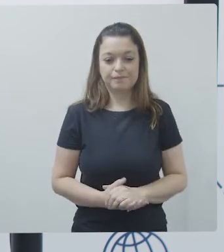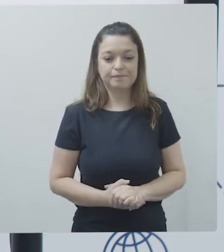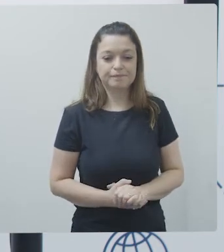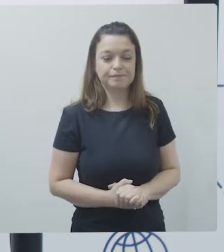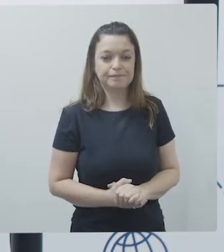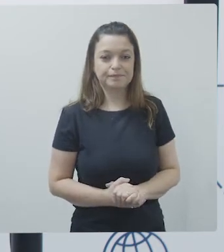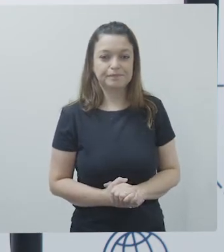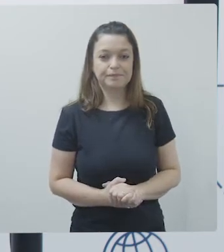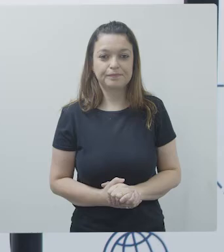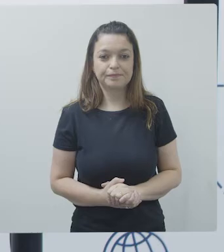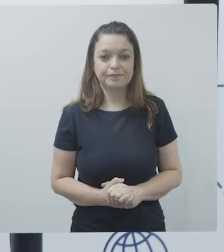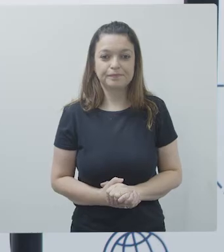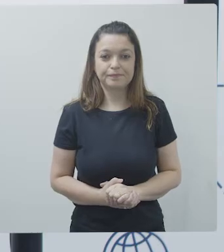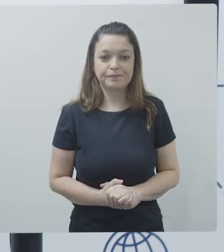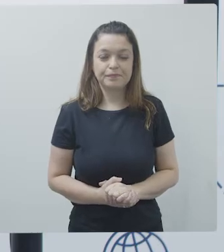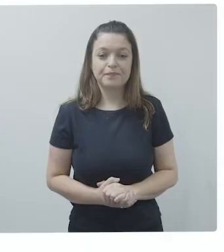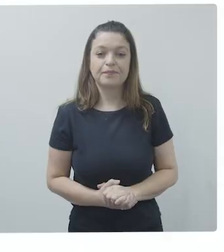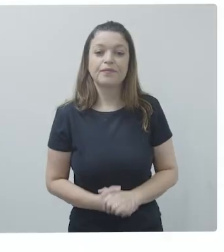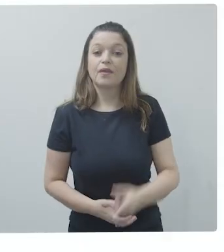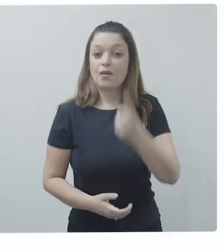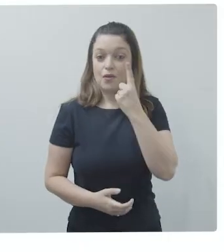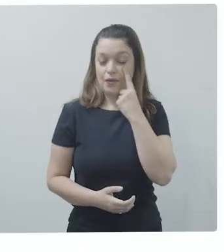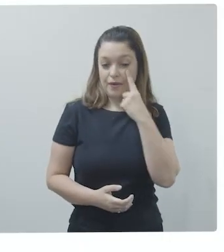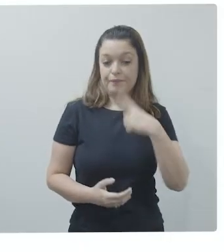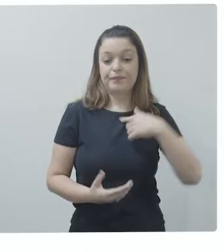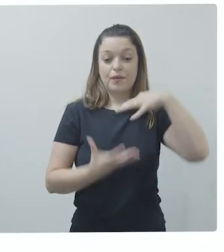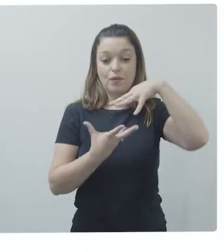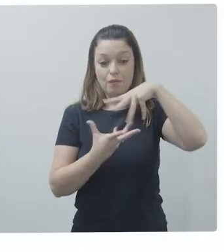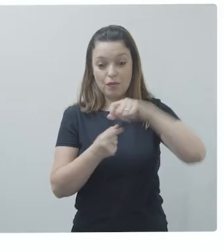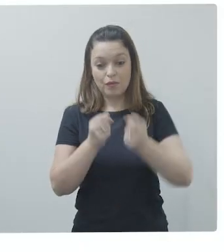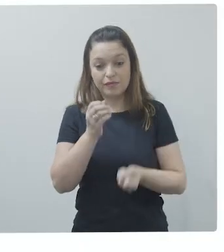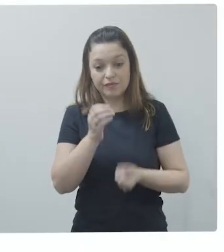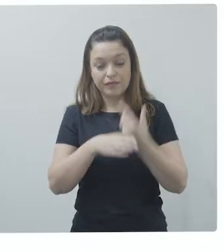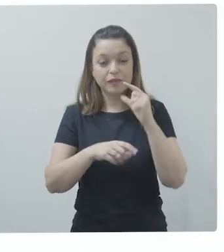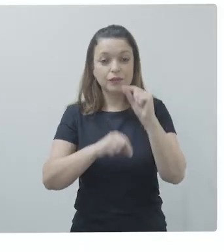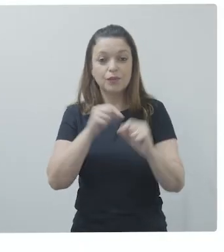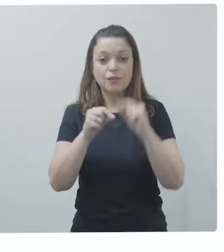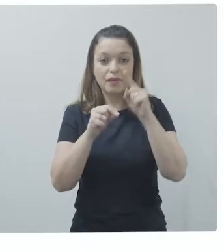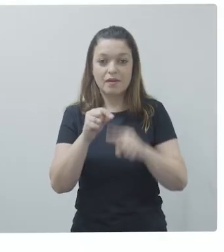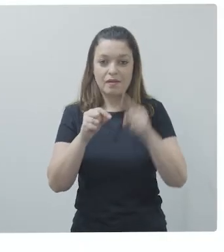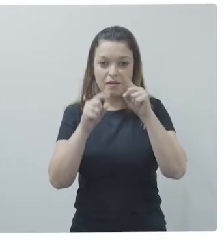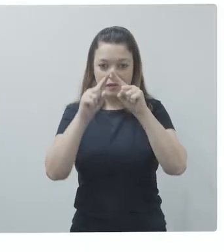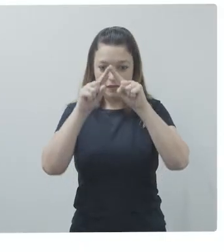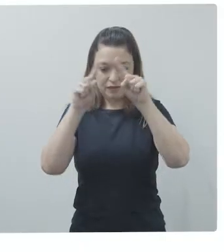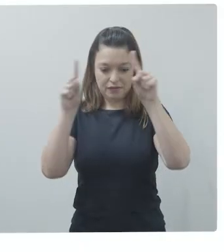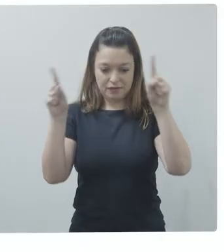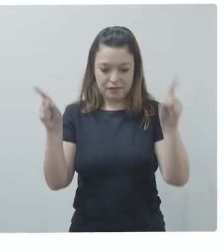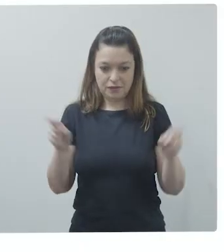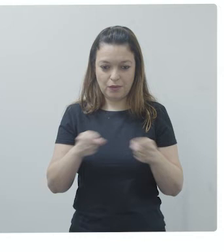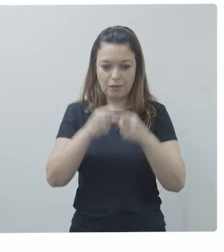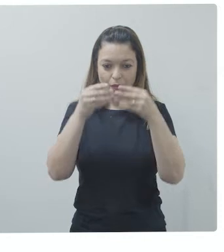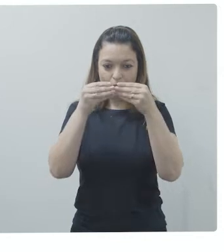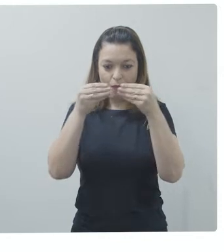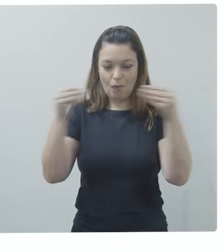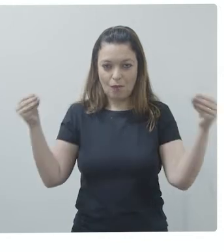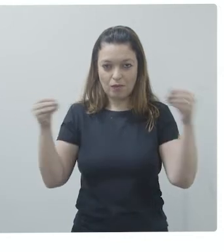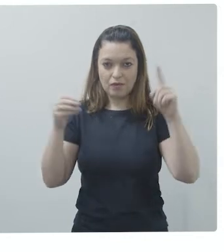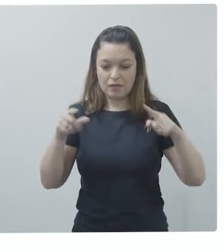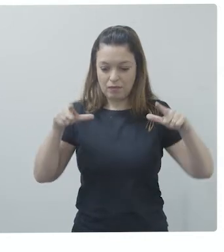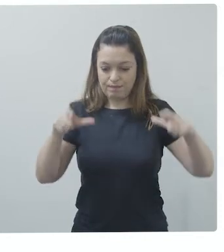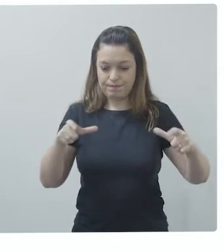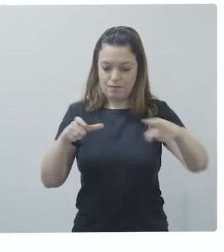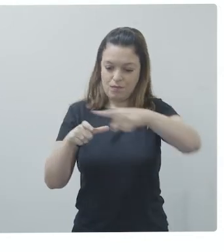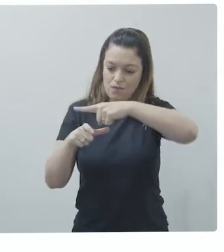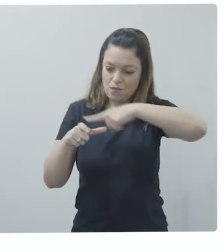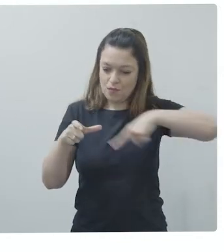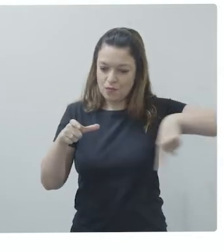lá. O mundo foi feito no formato de um círculo plano e ao seu redor está o oceano. Os